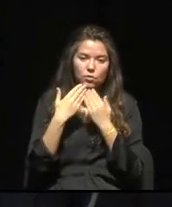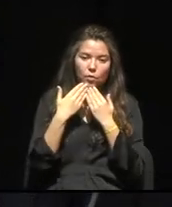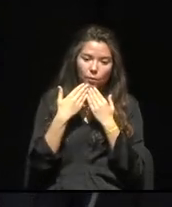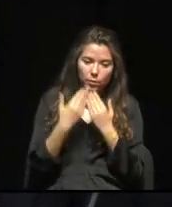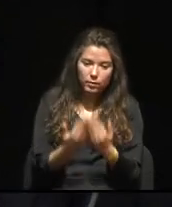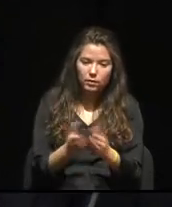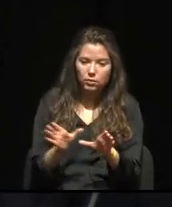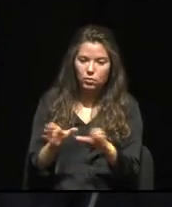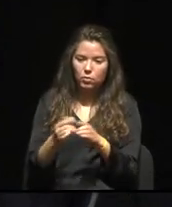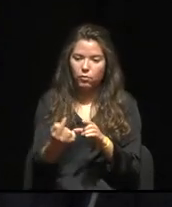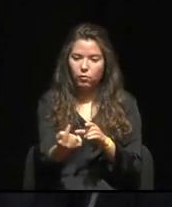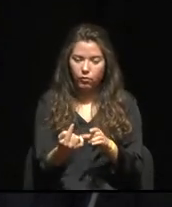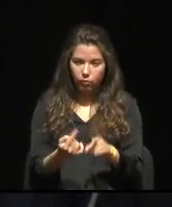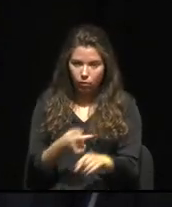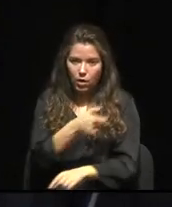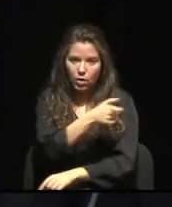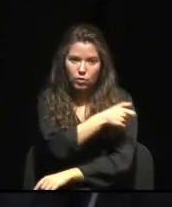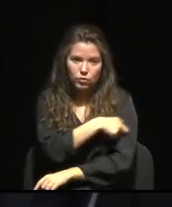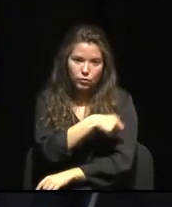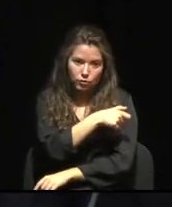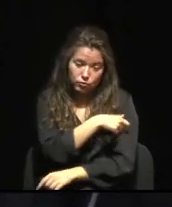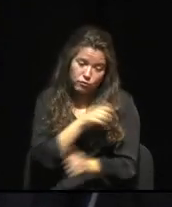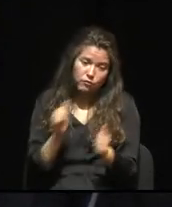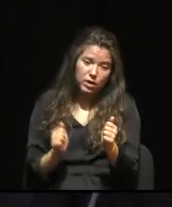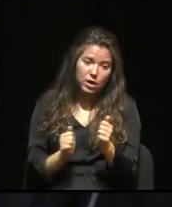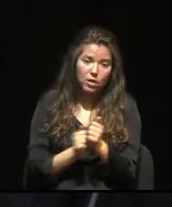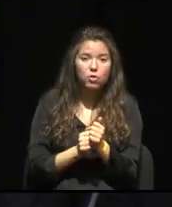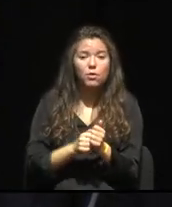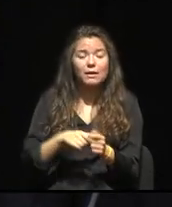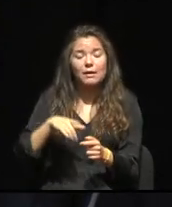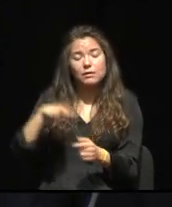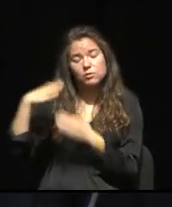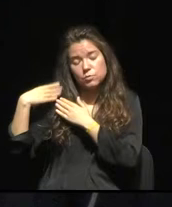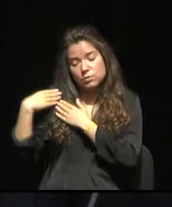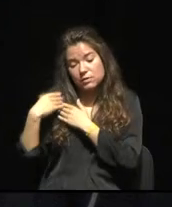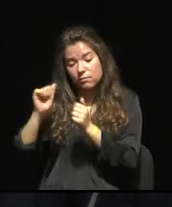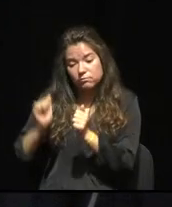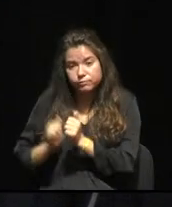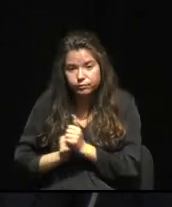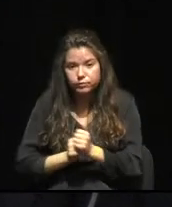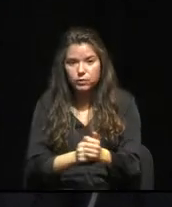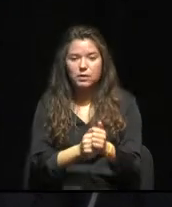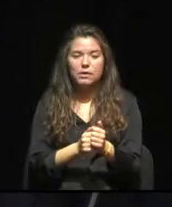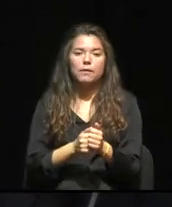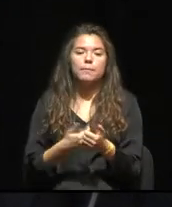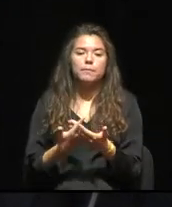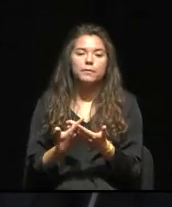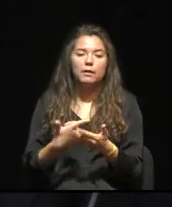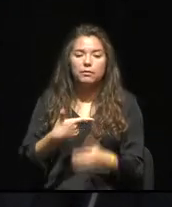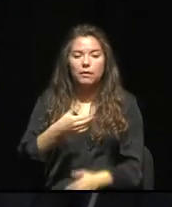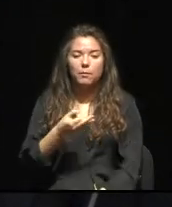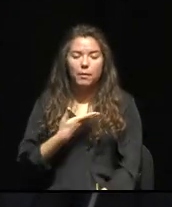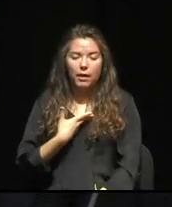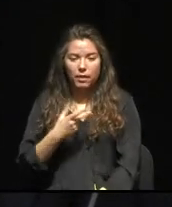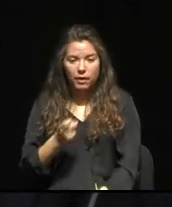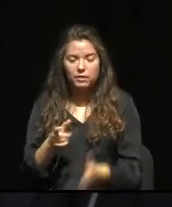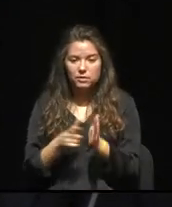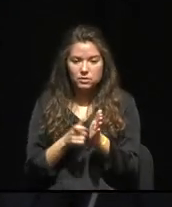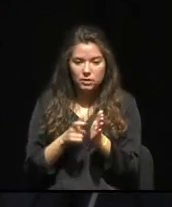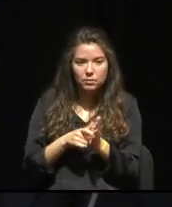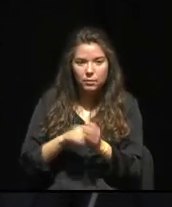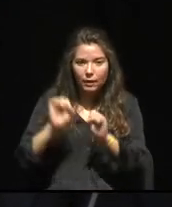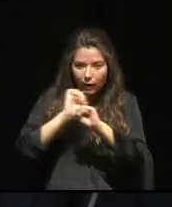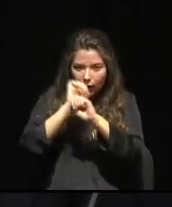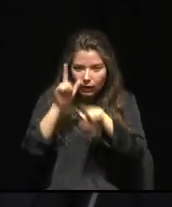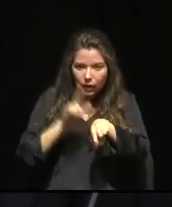vinda à comissão do vereador responsável pel acompanhamento do plano de salvaguarda tapadas necessidades para ficar claro nomeadamente o